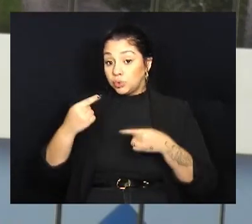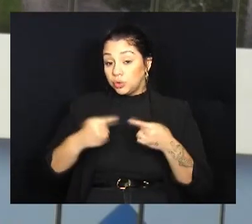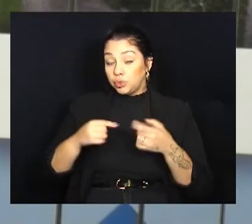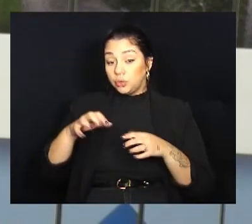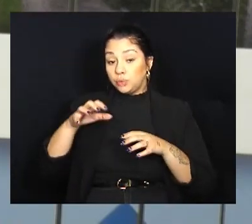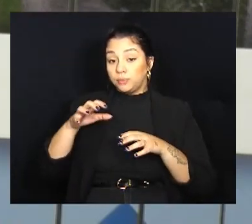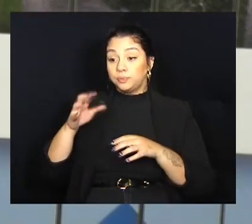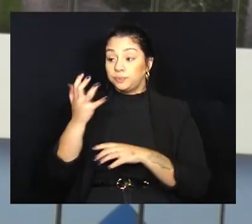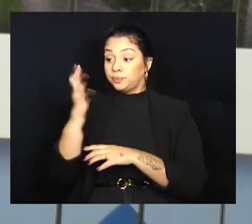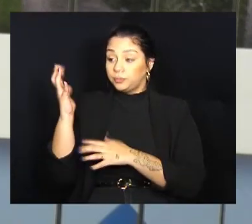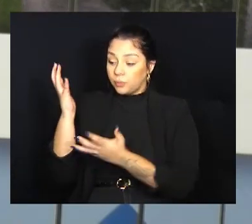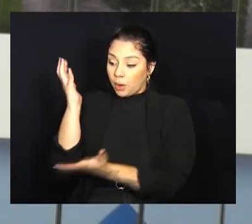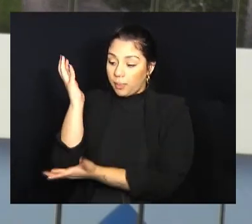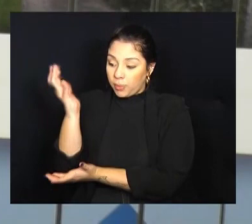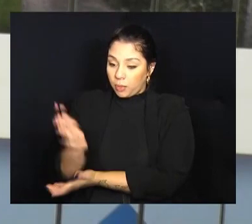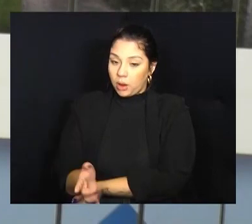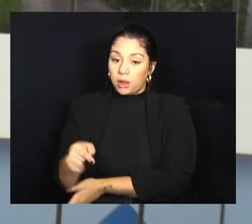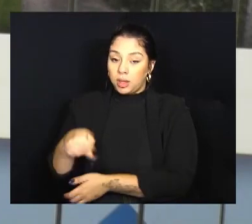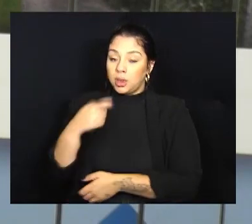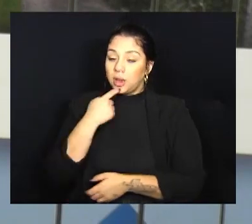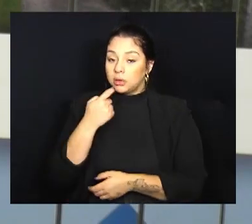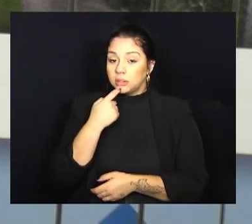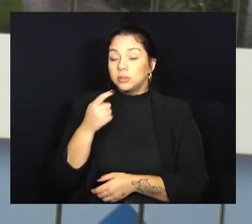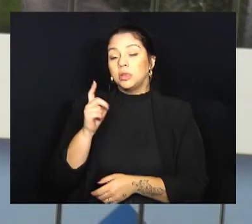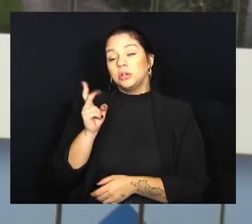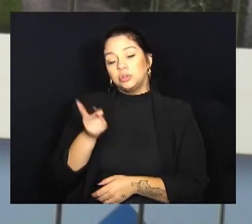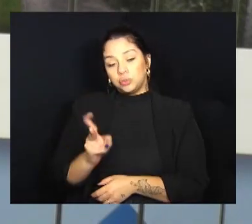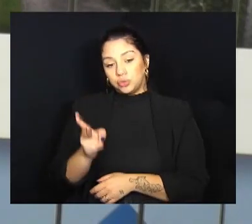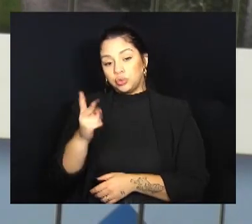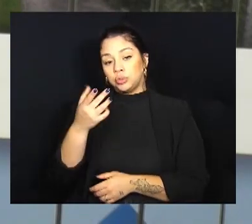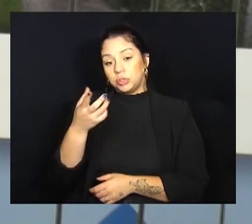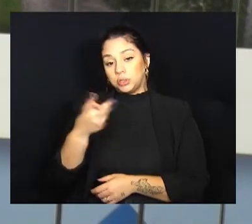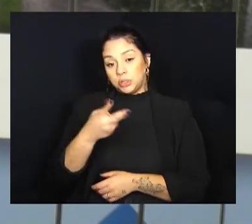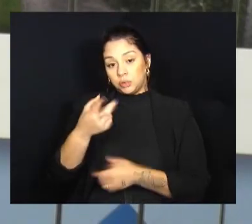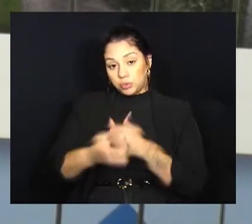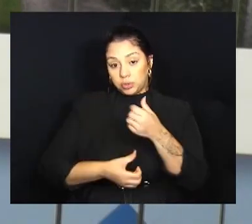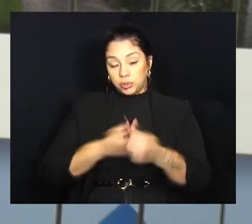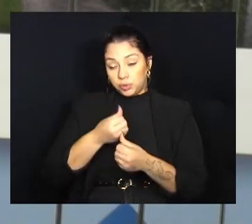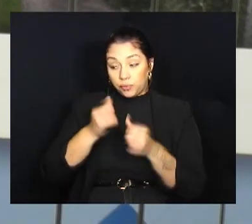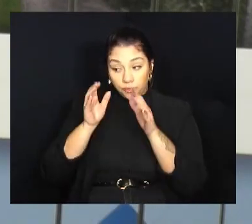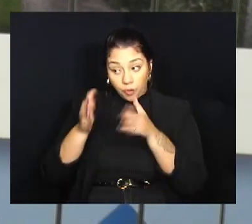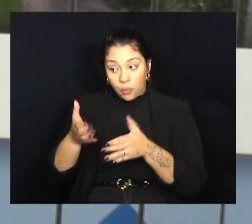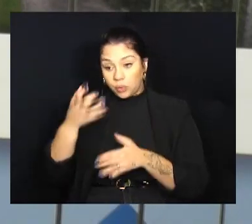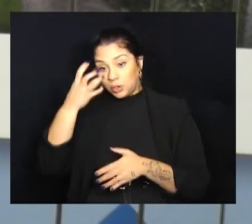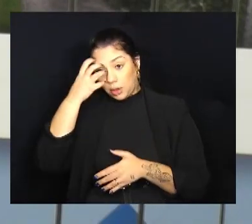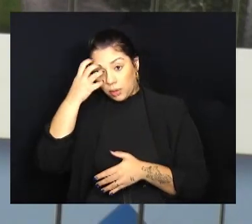cidade e o trabalho deve continuar no segundo semestre, com foco no taquaral.